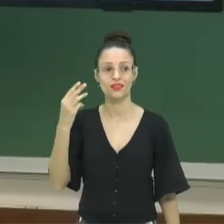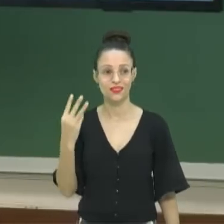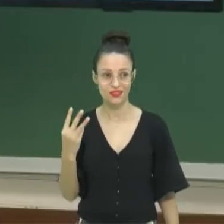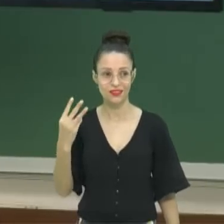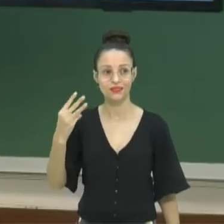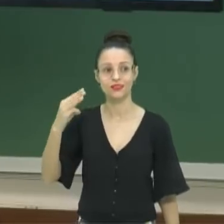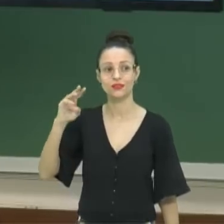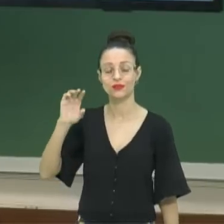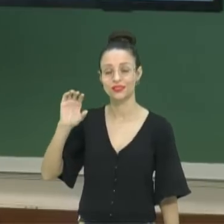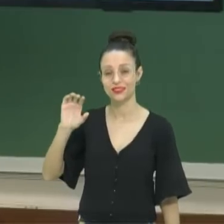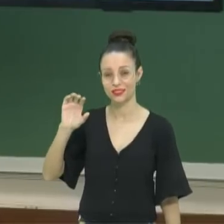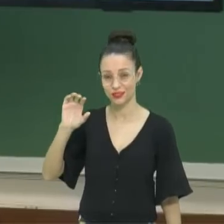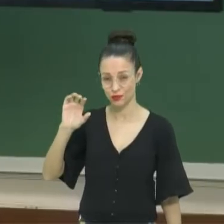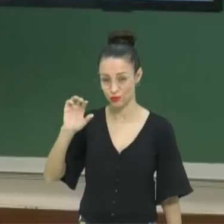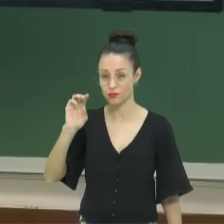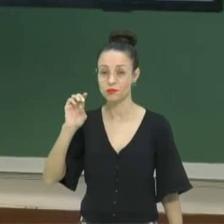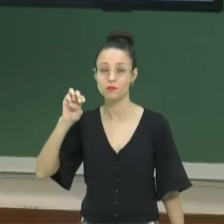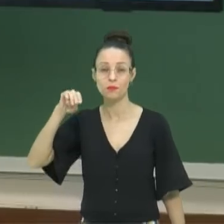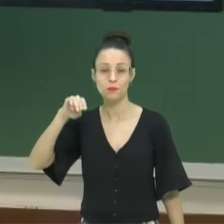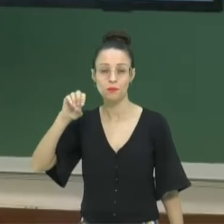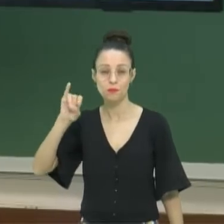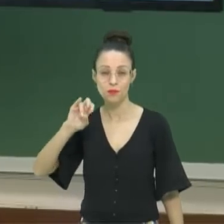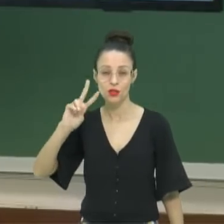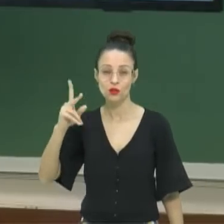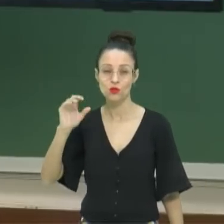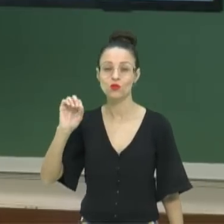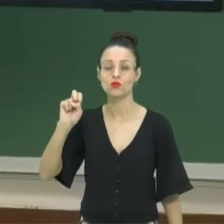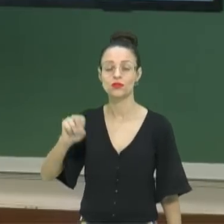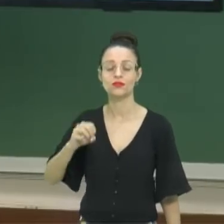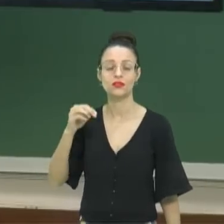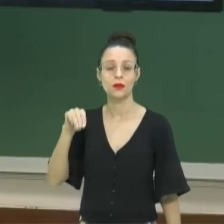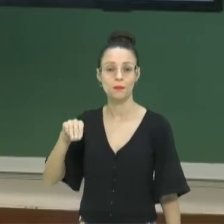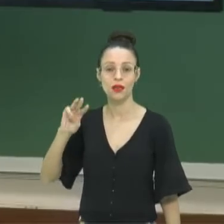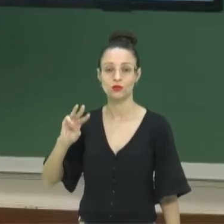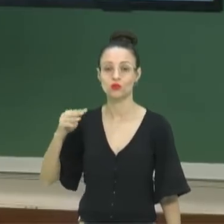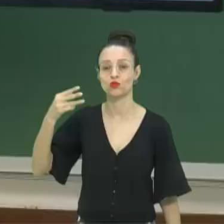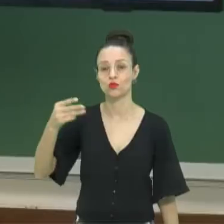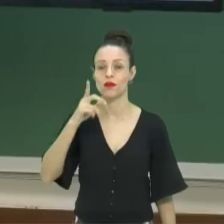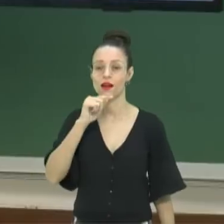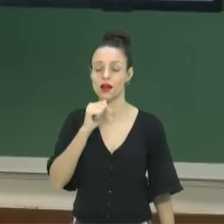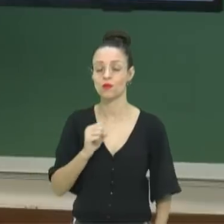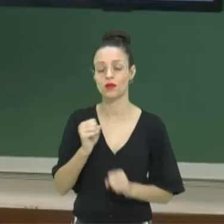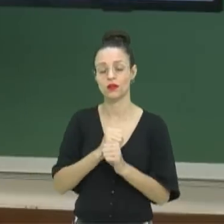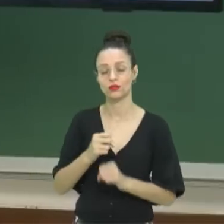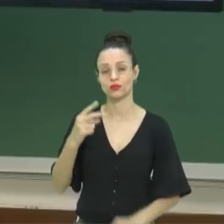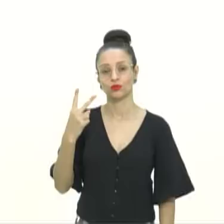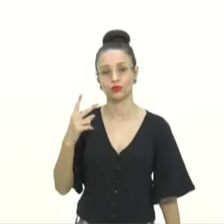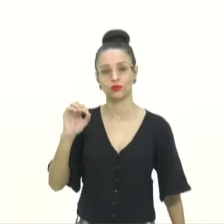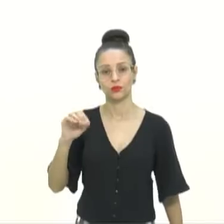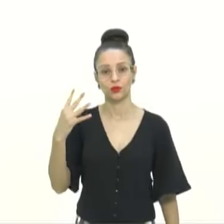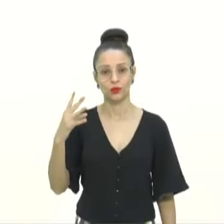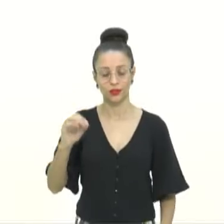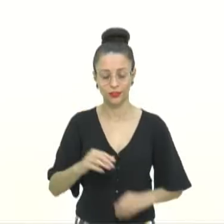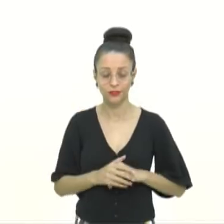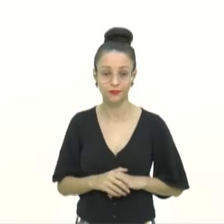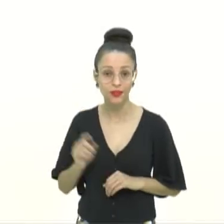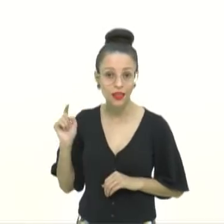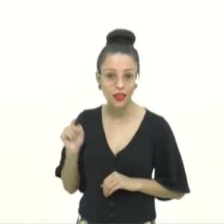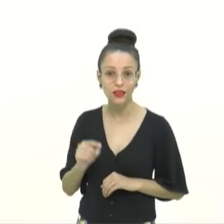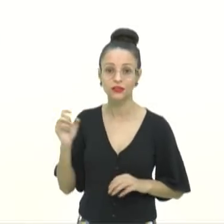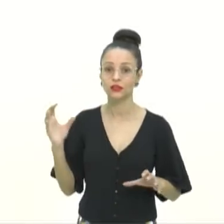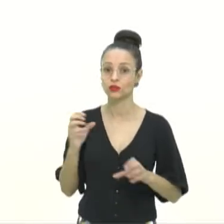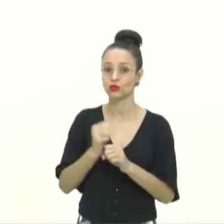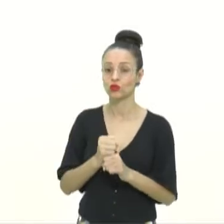300 milhões de metros cúbicos de água em 2040. Esse valor